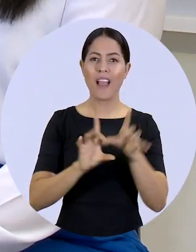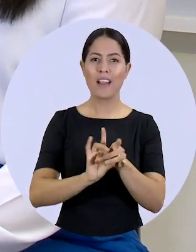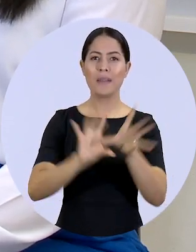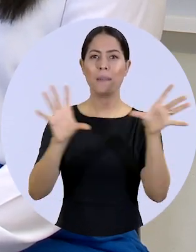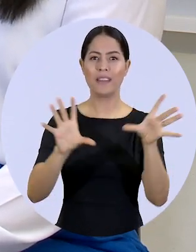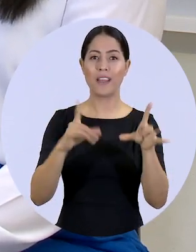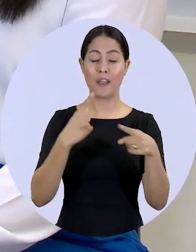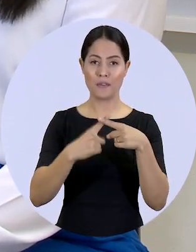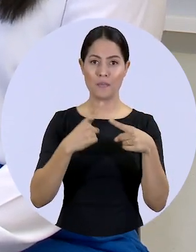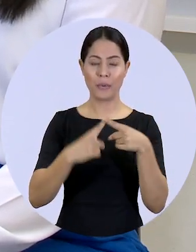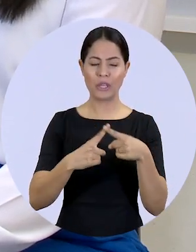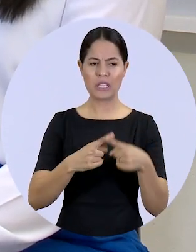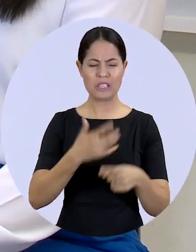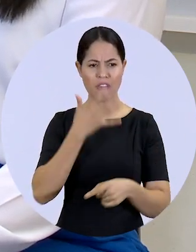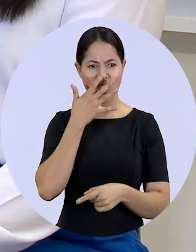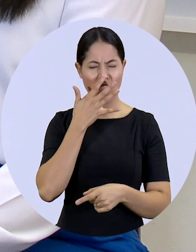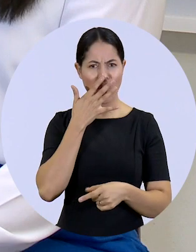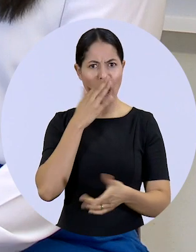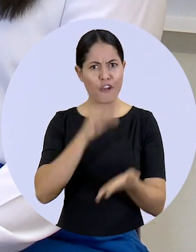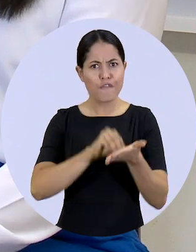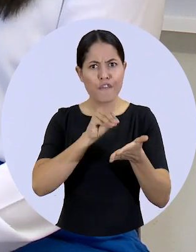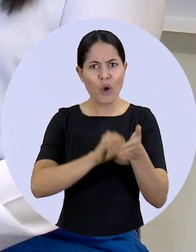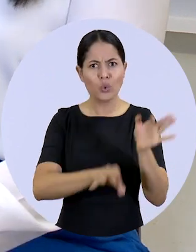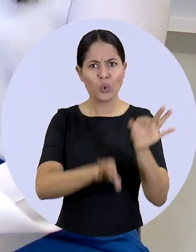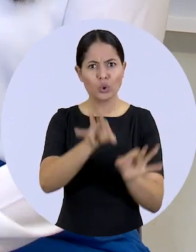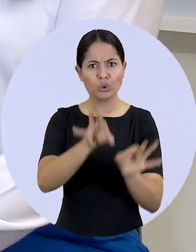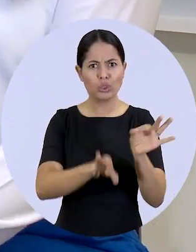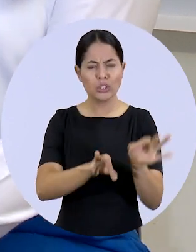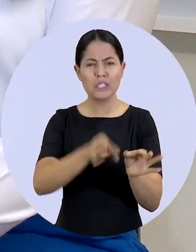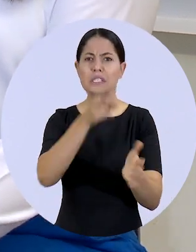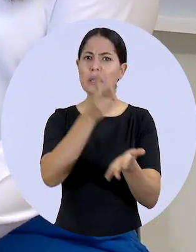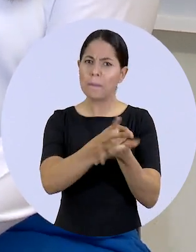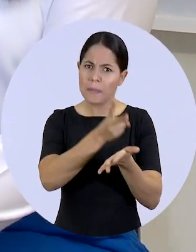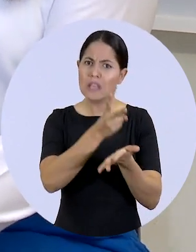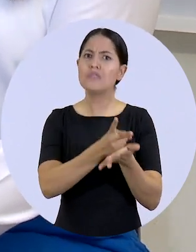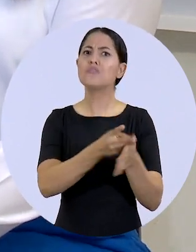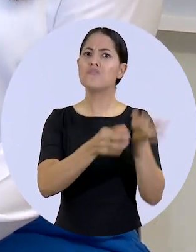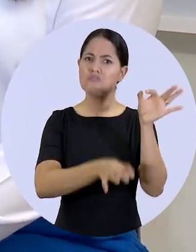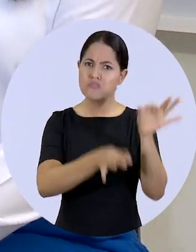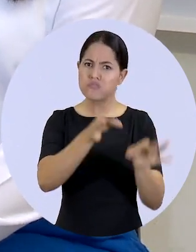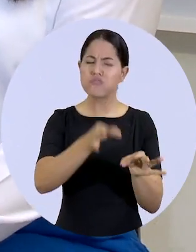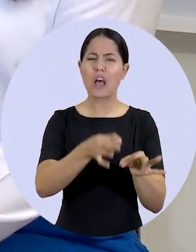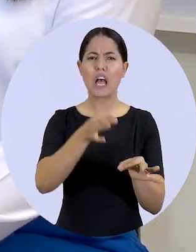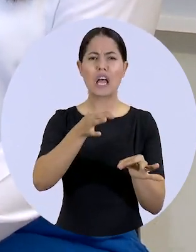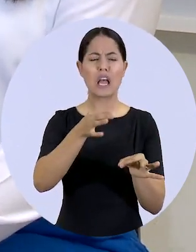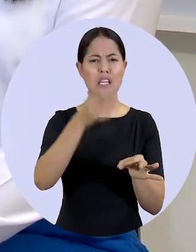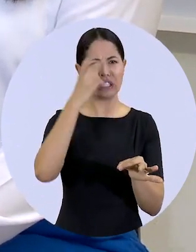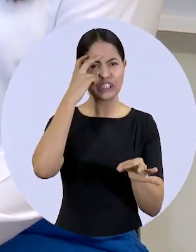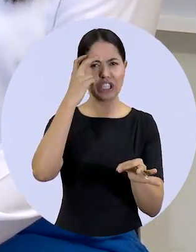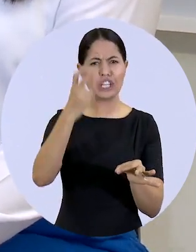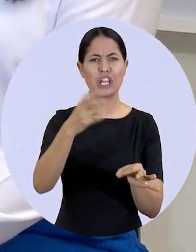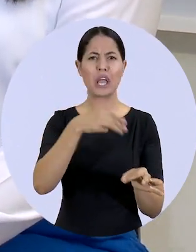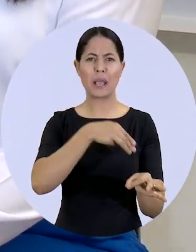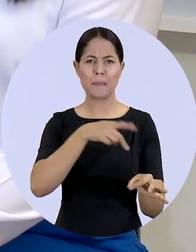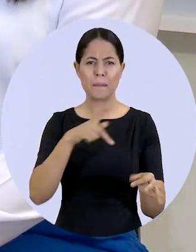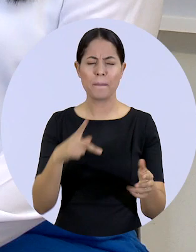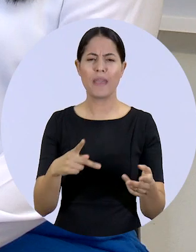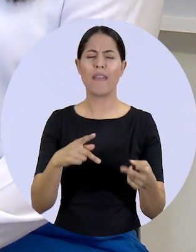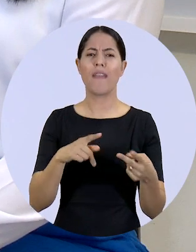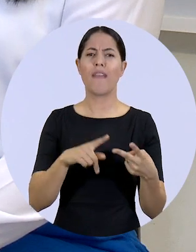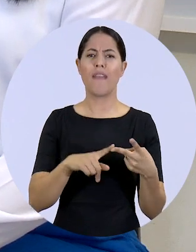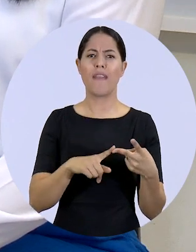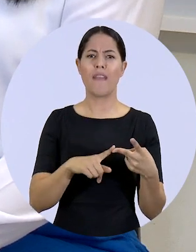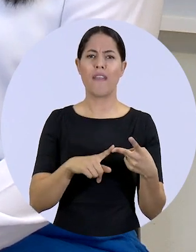quando você está advogando um caso que você vê uma injustiça, ainda que essa injustiça seja feita de uma forma inteligente por parte do Ministério